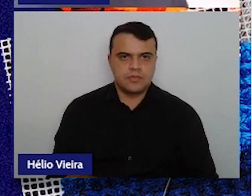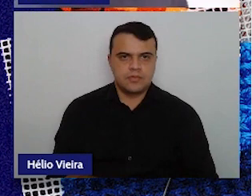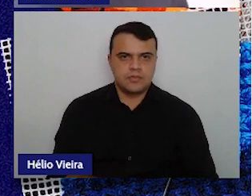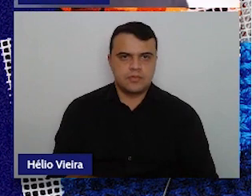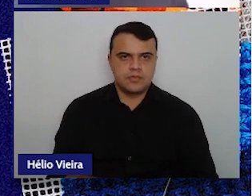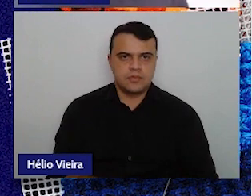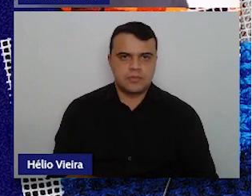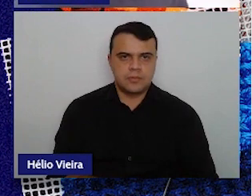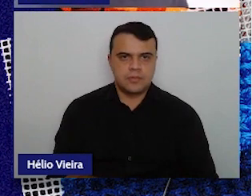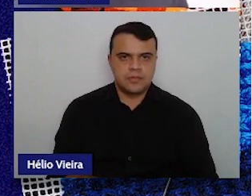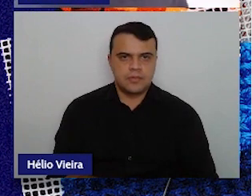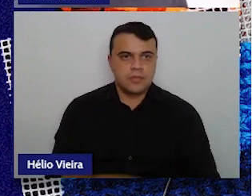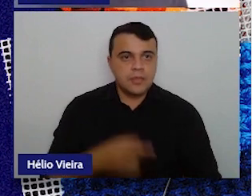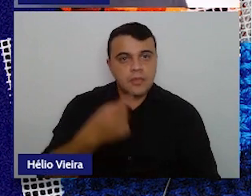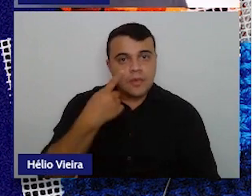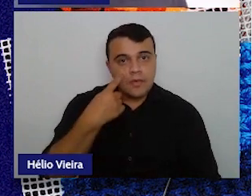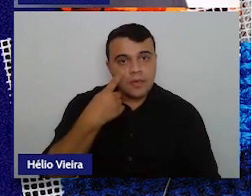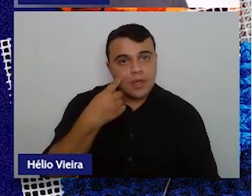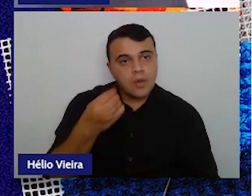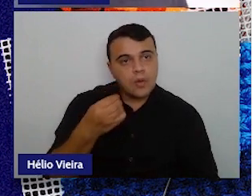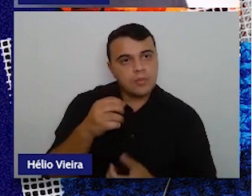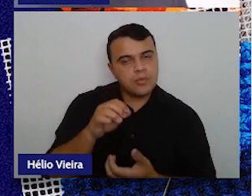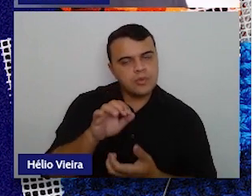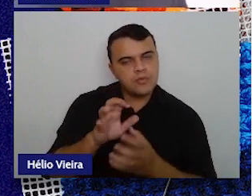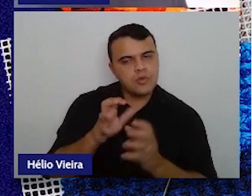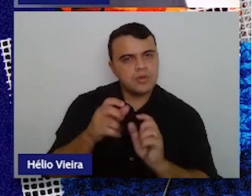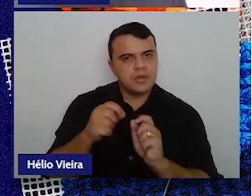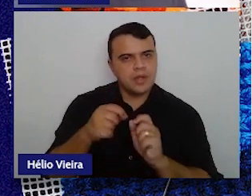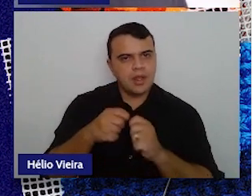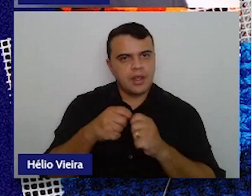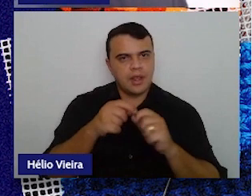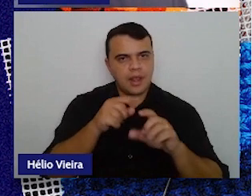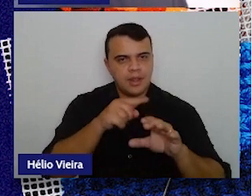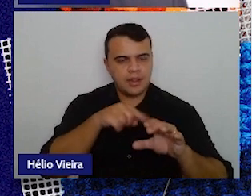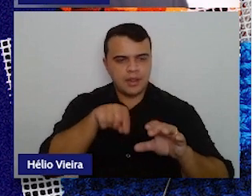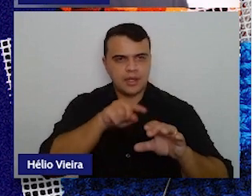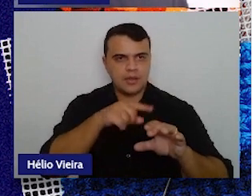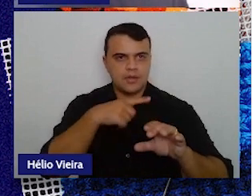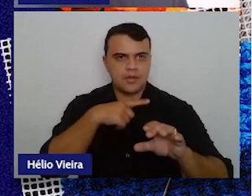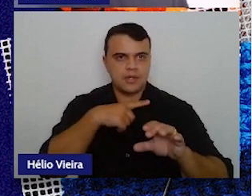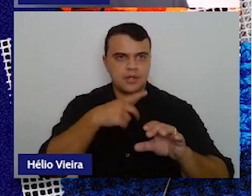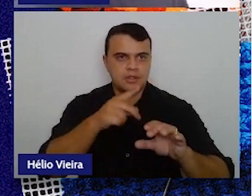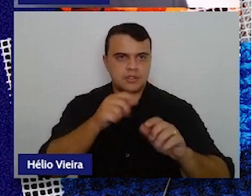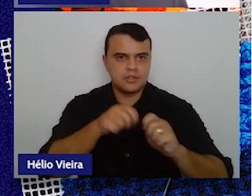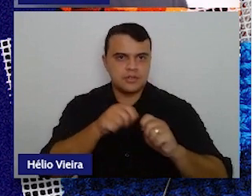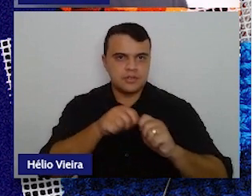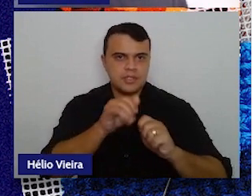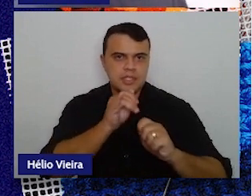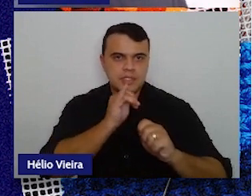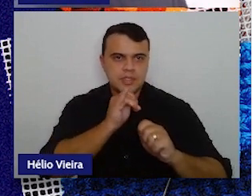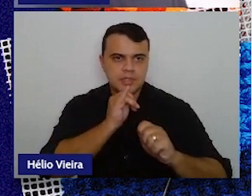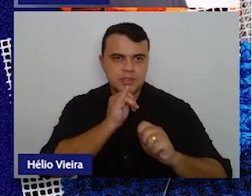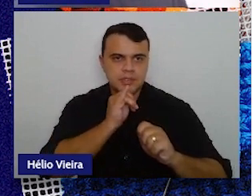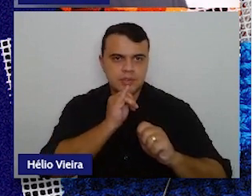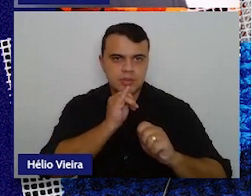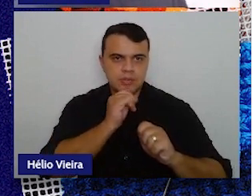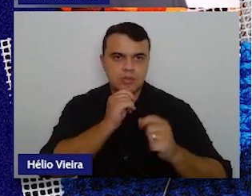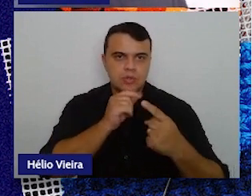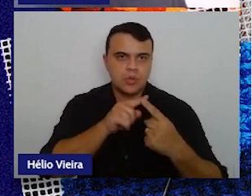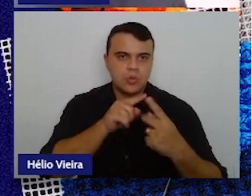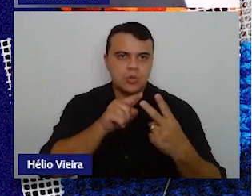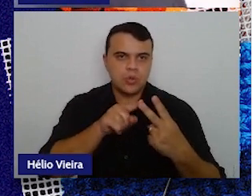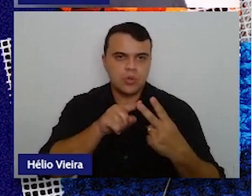apontador. Tá vendo? Ó, formas geométricas, a gente tem um retângulo, e a gente pode contar 1,